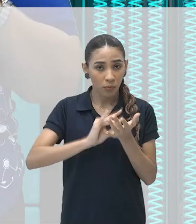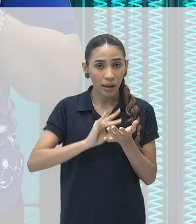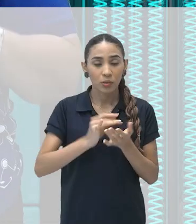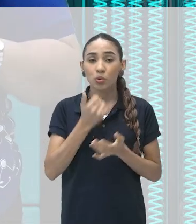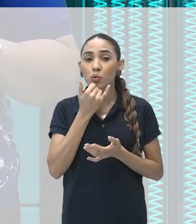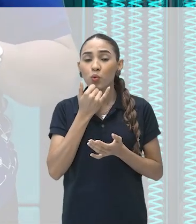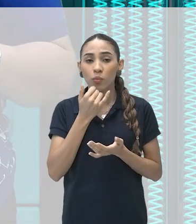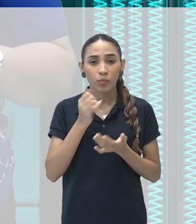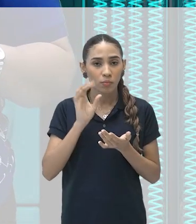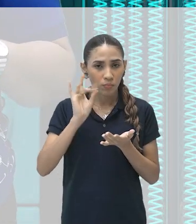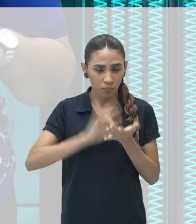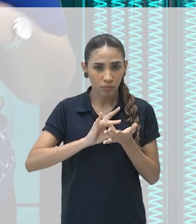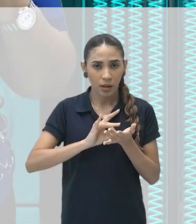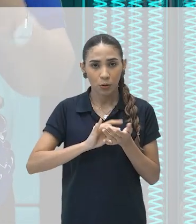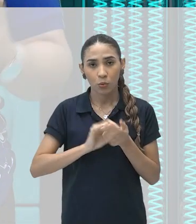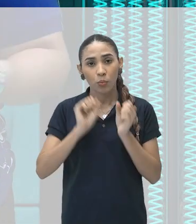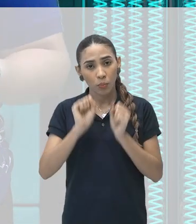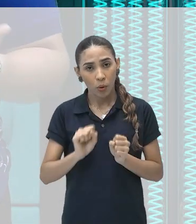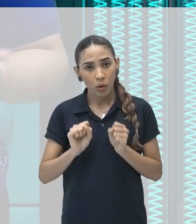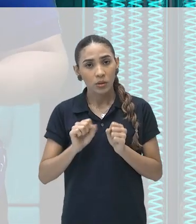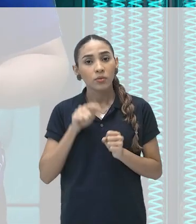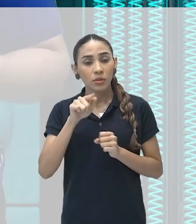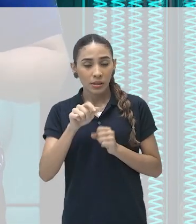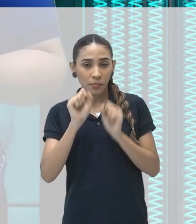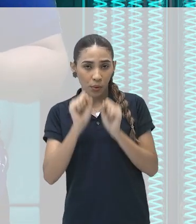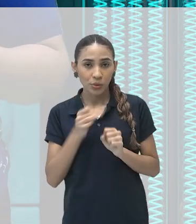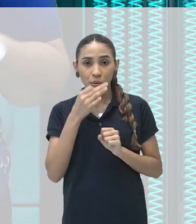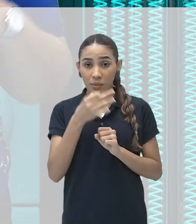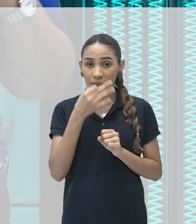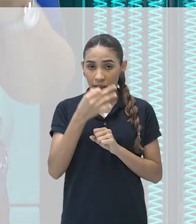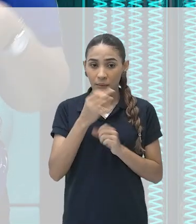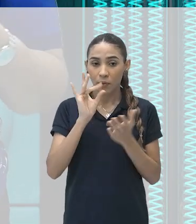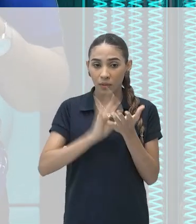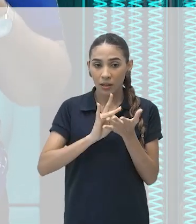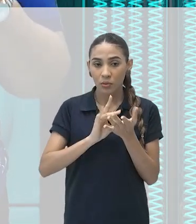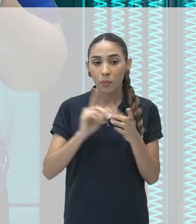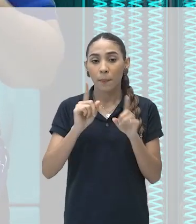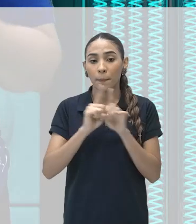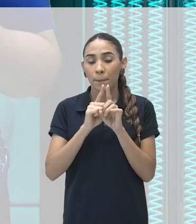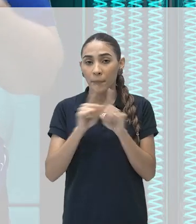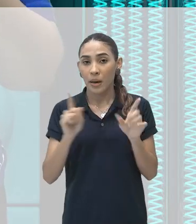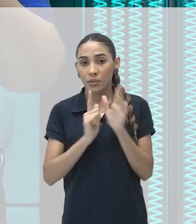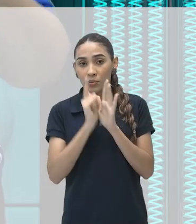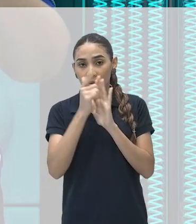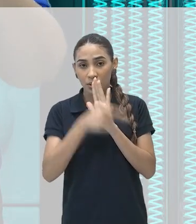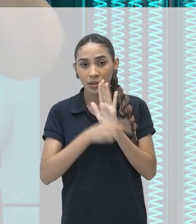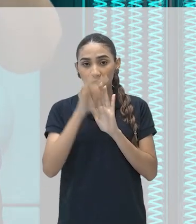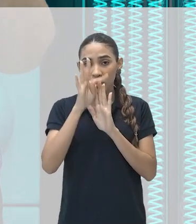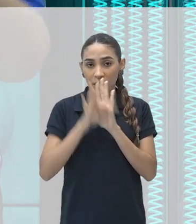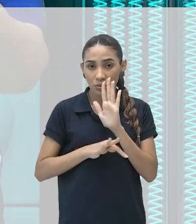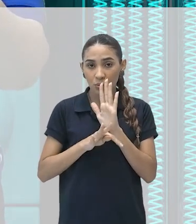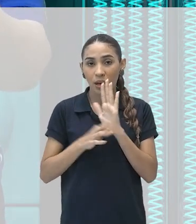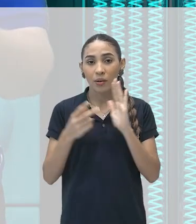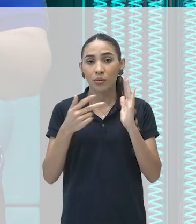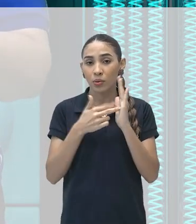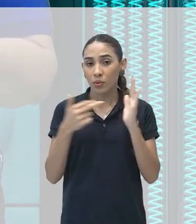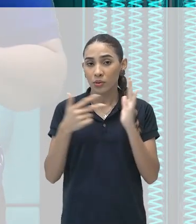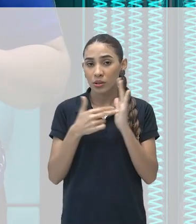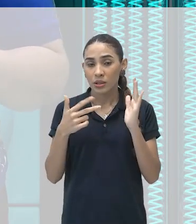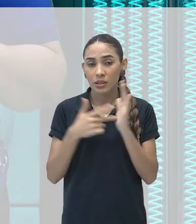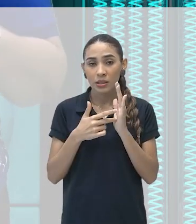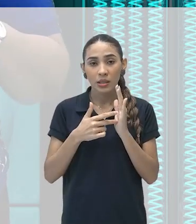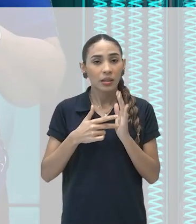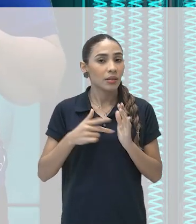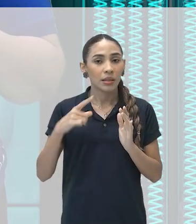tá? Desculpem. Sobre um fato. Sobre fatos você pode opinar. Mas o gênero textual notícia não